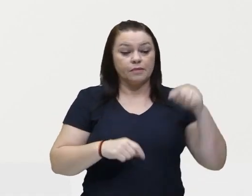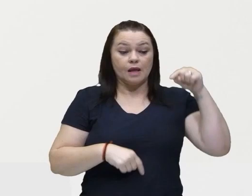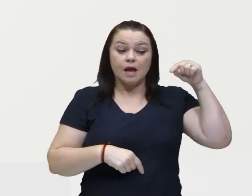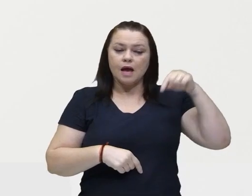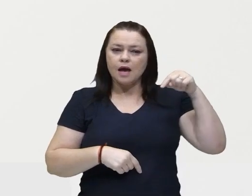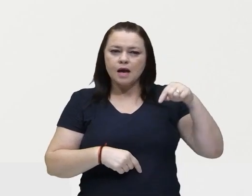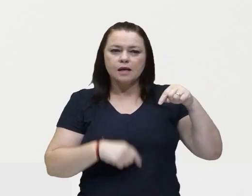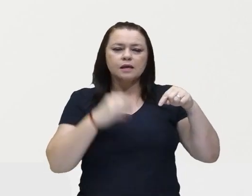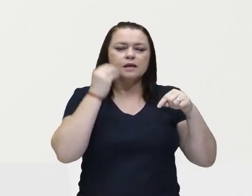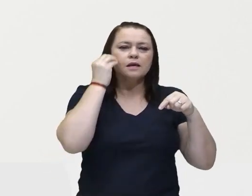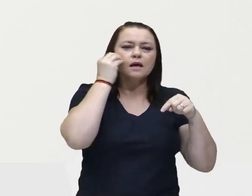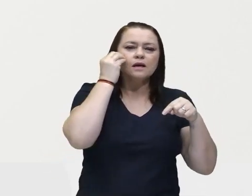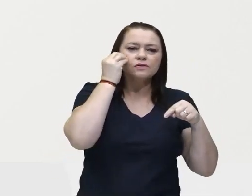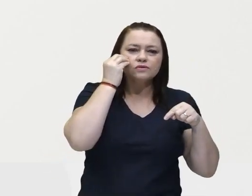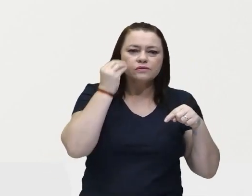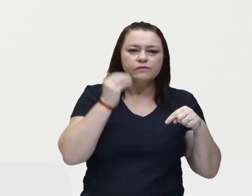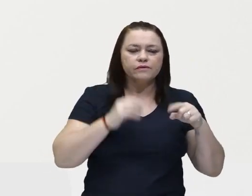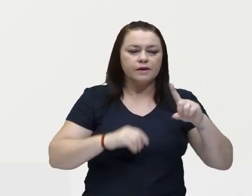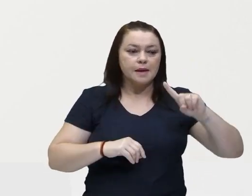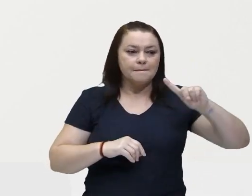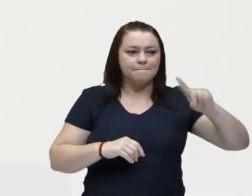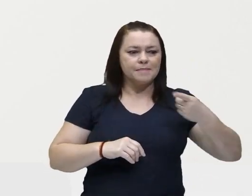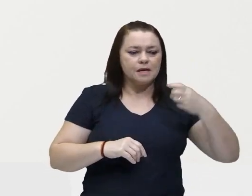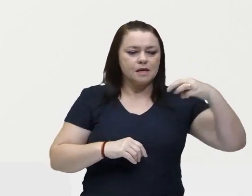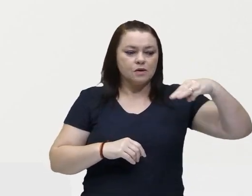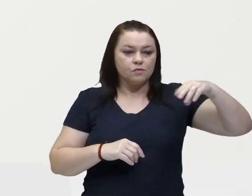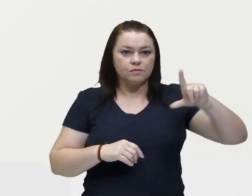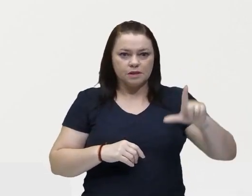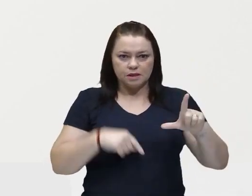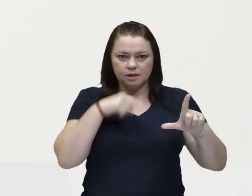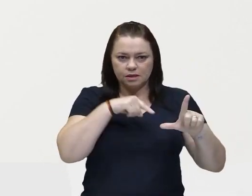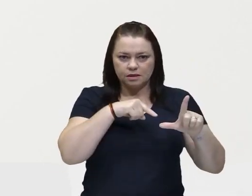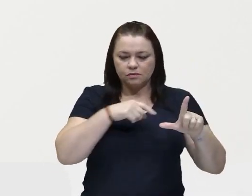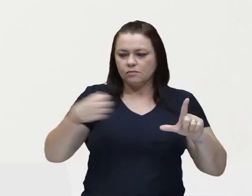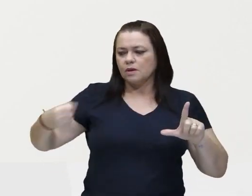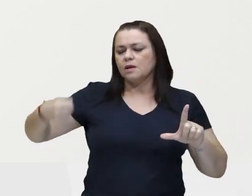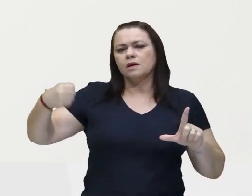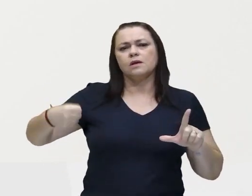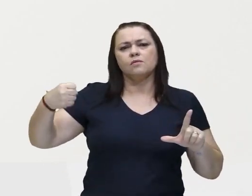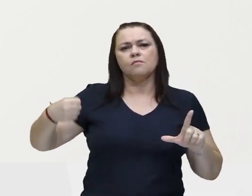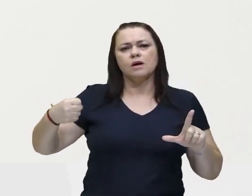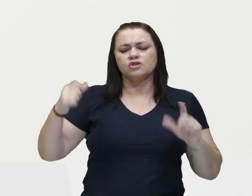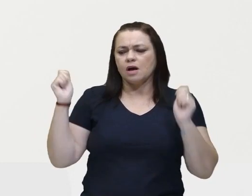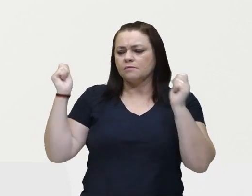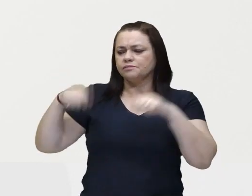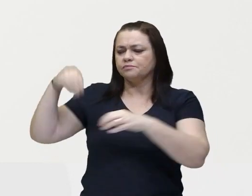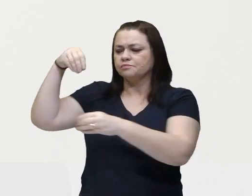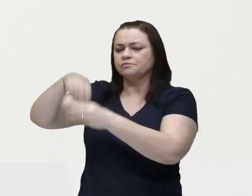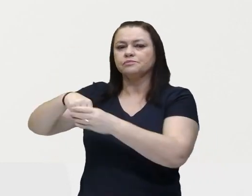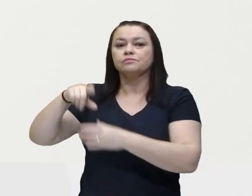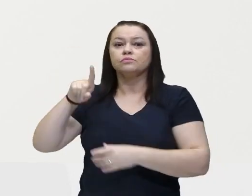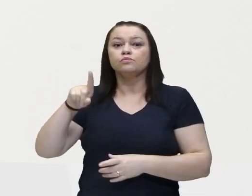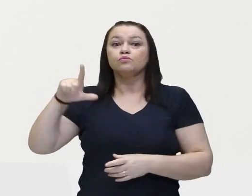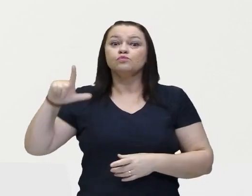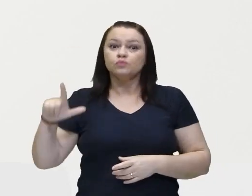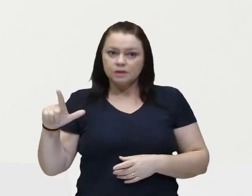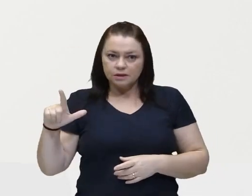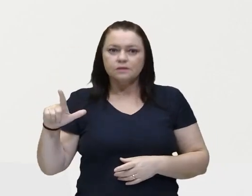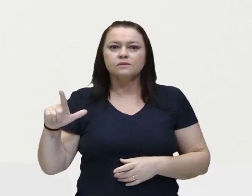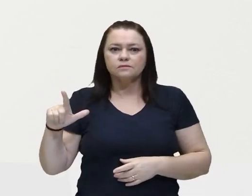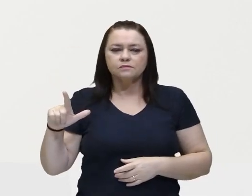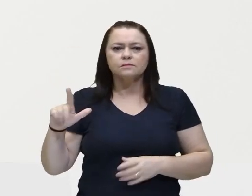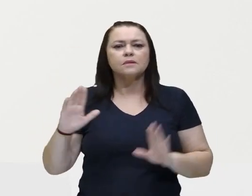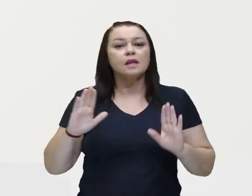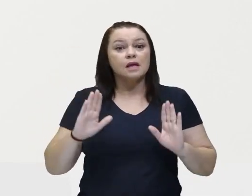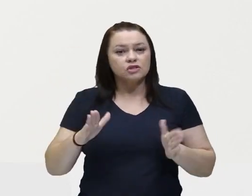Analisando aqui, o que nós temos? 1000 mililitros na garrafa e uma jarra que cabe 1 litro. Muito bem. Mas nós acabamos